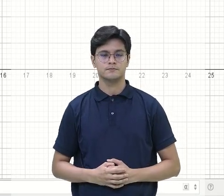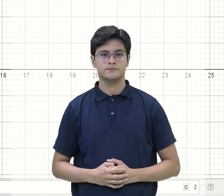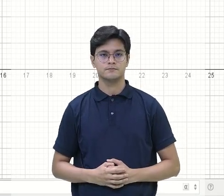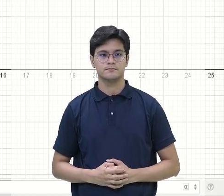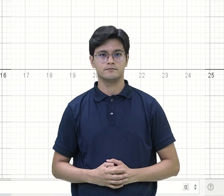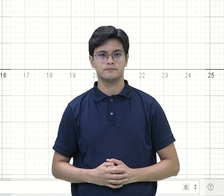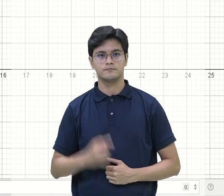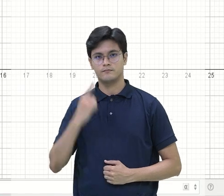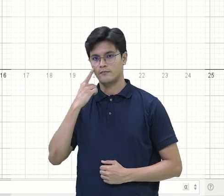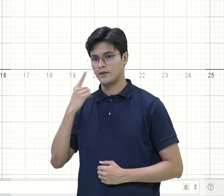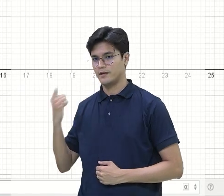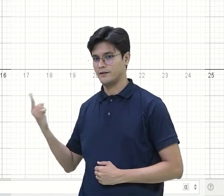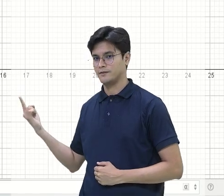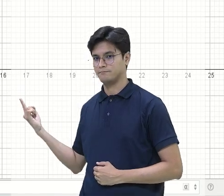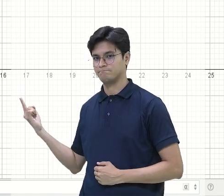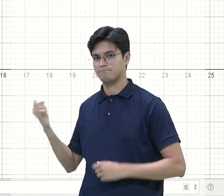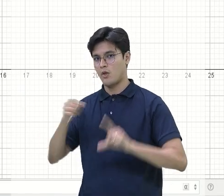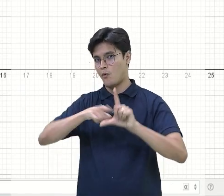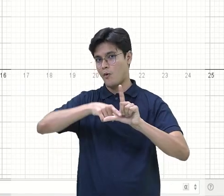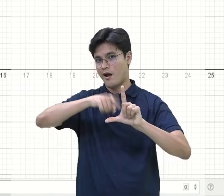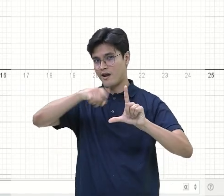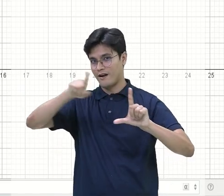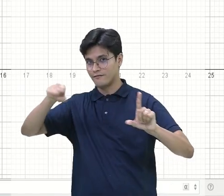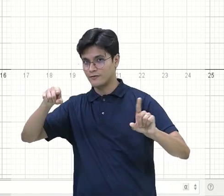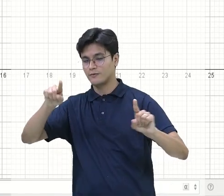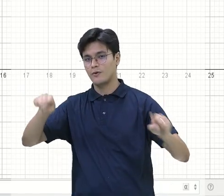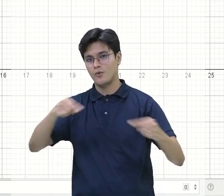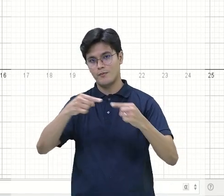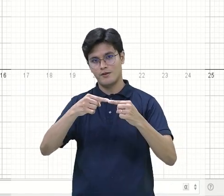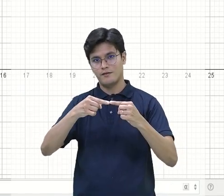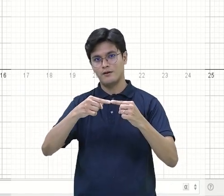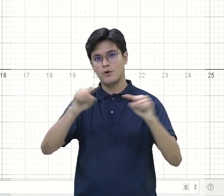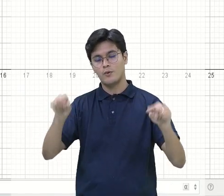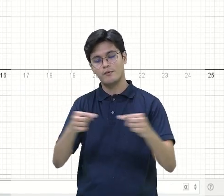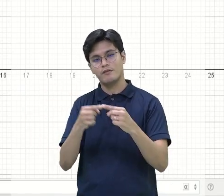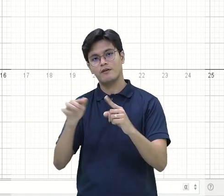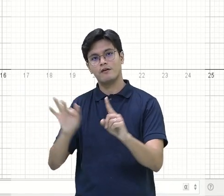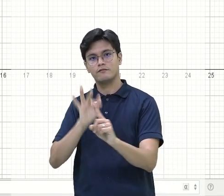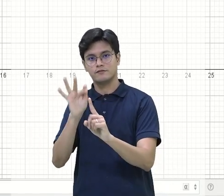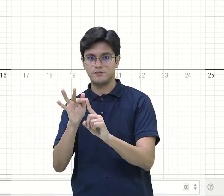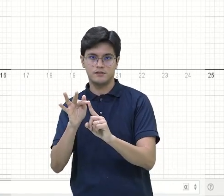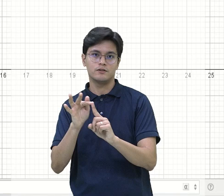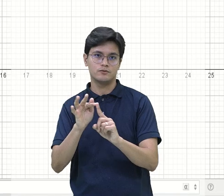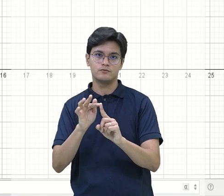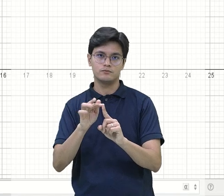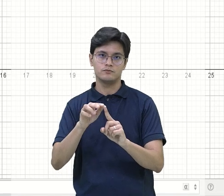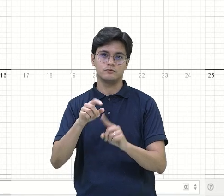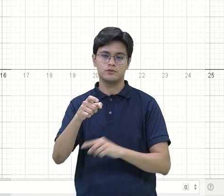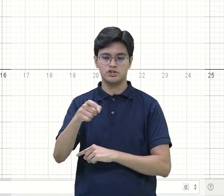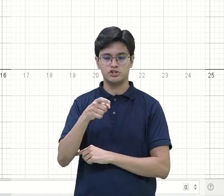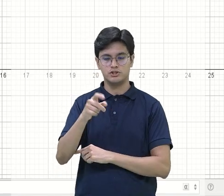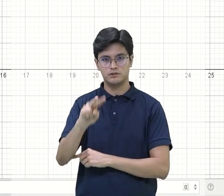Esse é o gráfico da função x elevado ao quadrado.